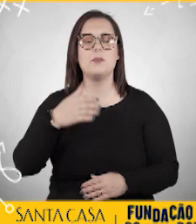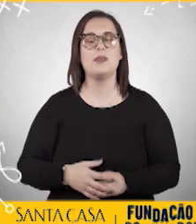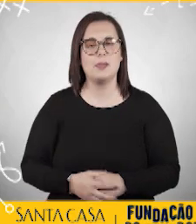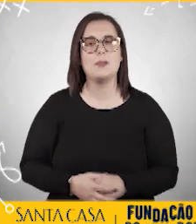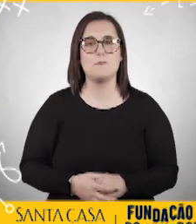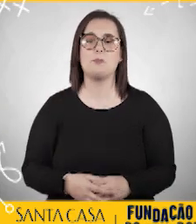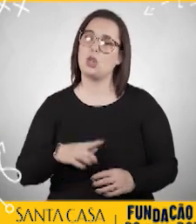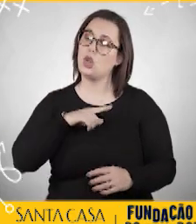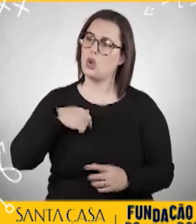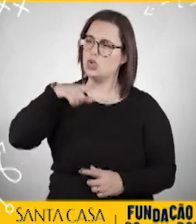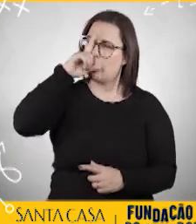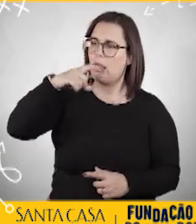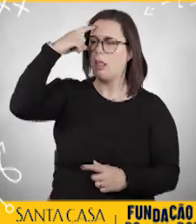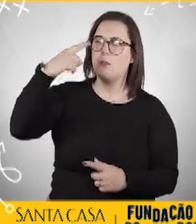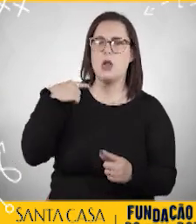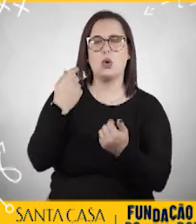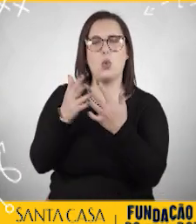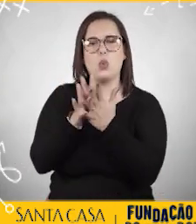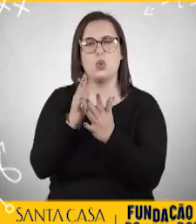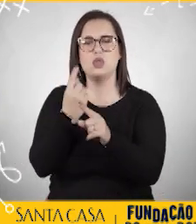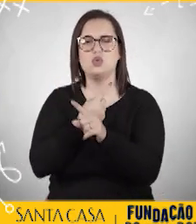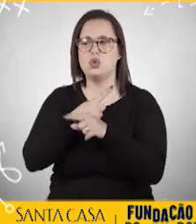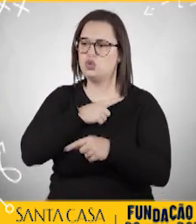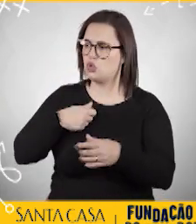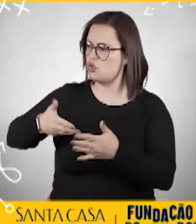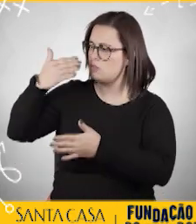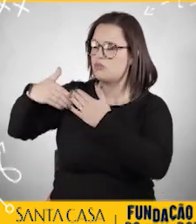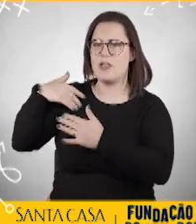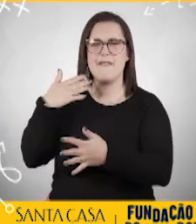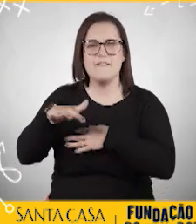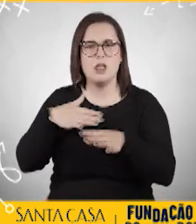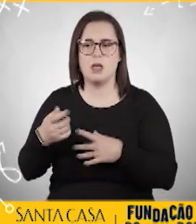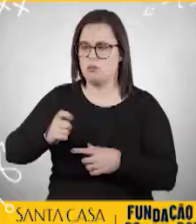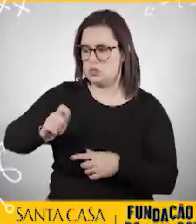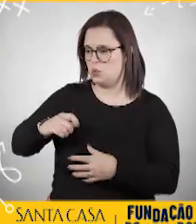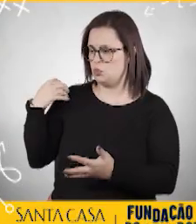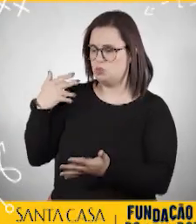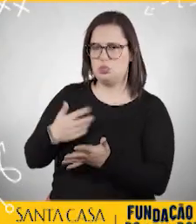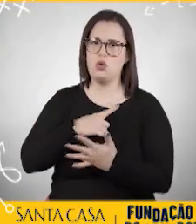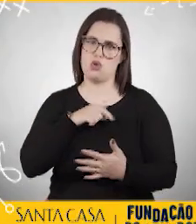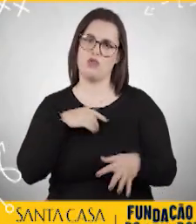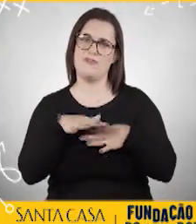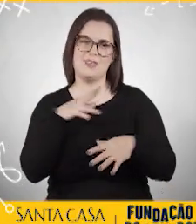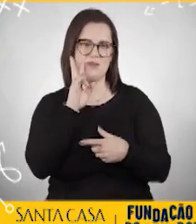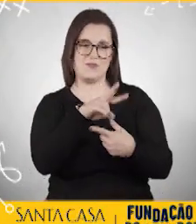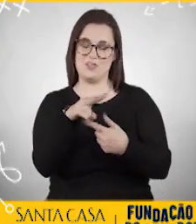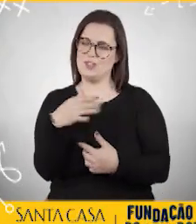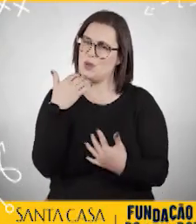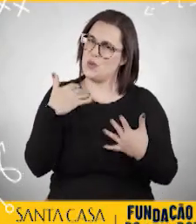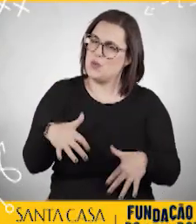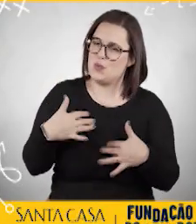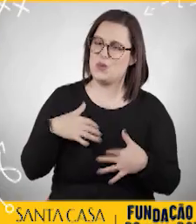também para rever tudo aquilo que já foi feito e foi muito nos últimos meses, e de seguida fizemos uma excelente